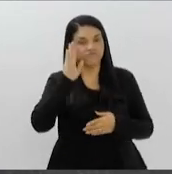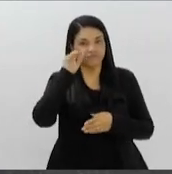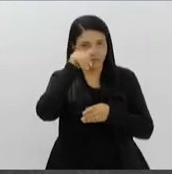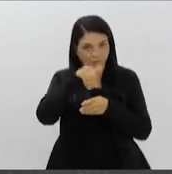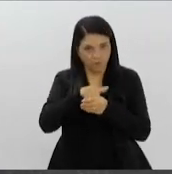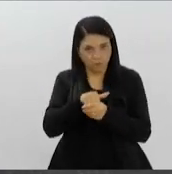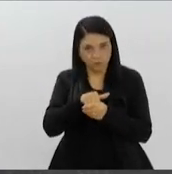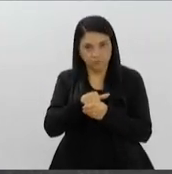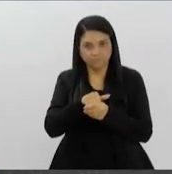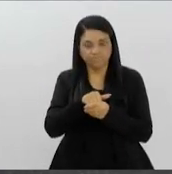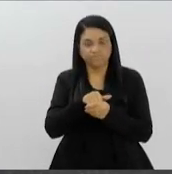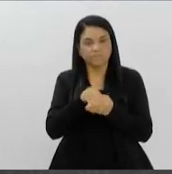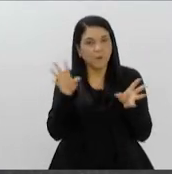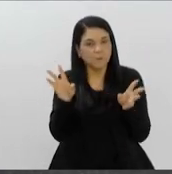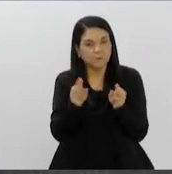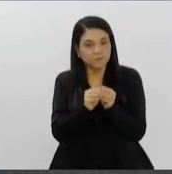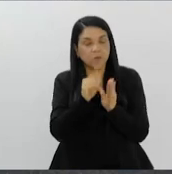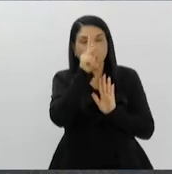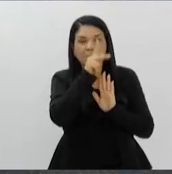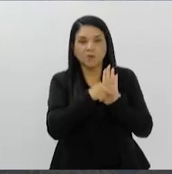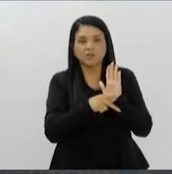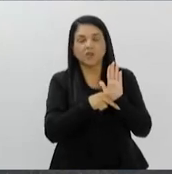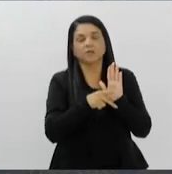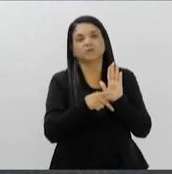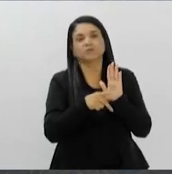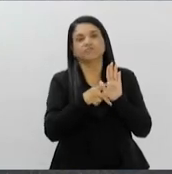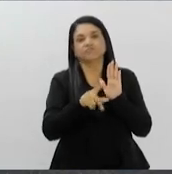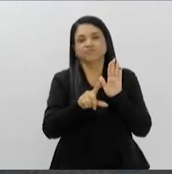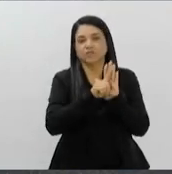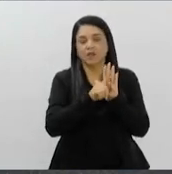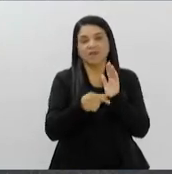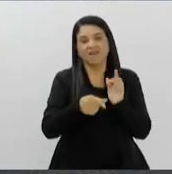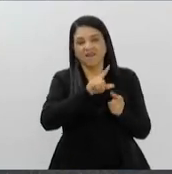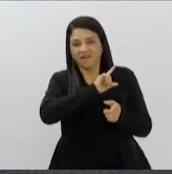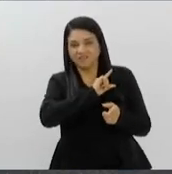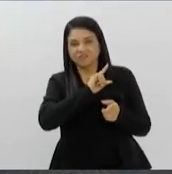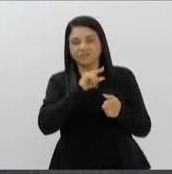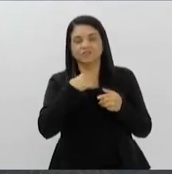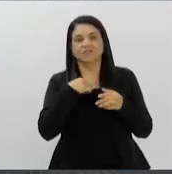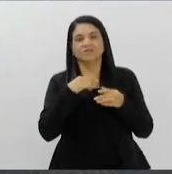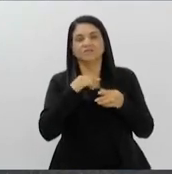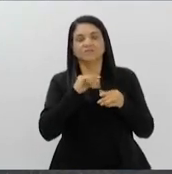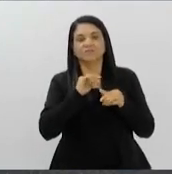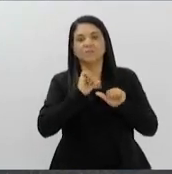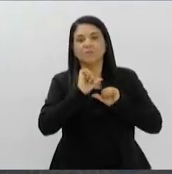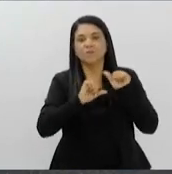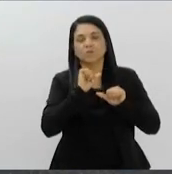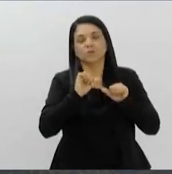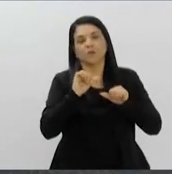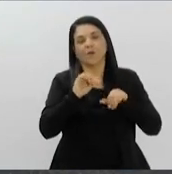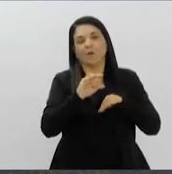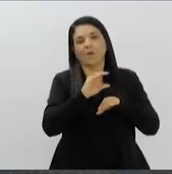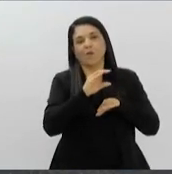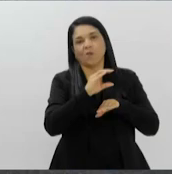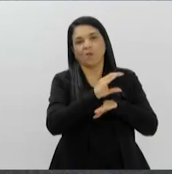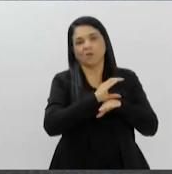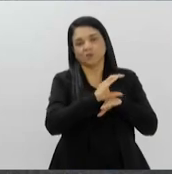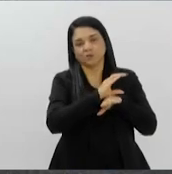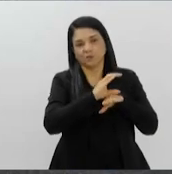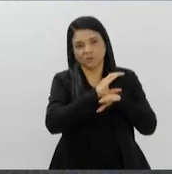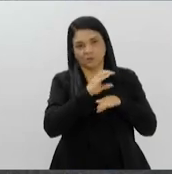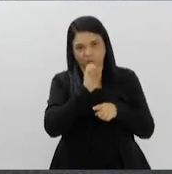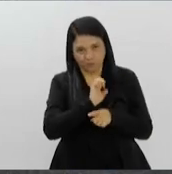voto sobre o projeto anterior que mexe na Constituição do Estado, para falar duas coisas que eu acho que